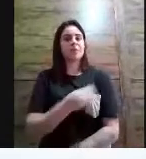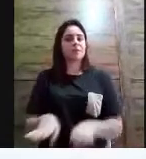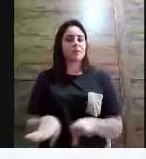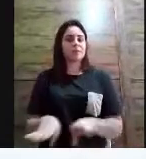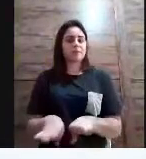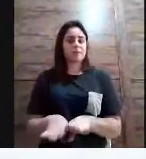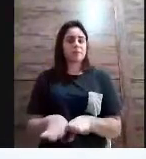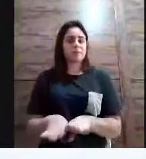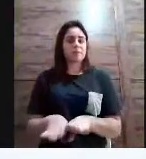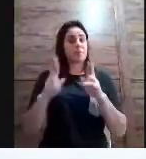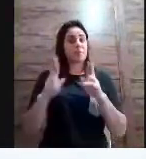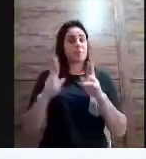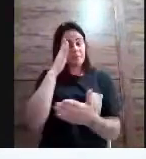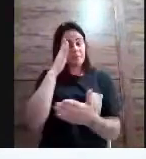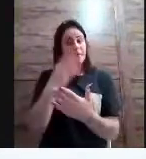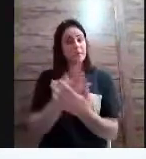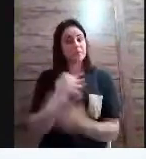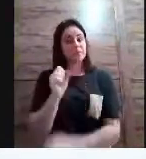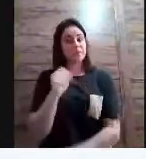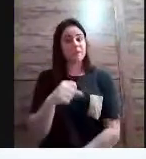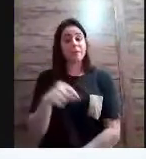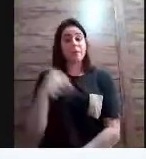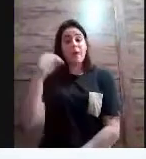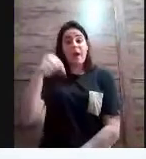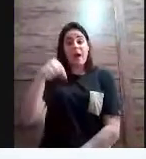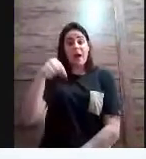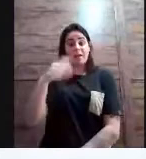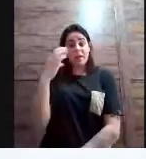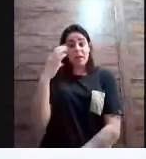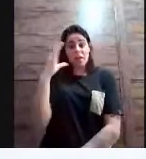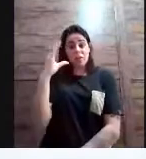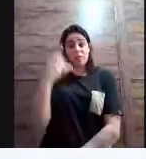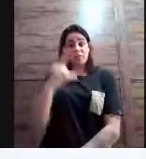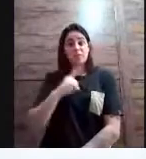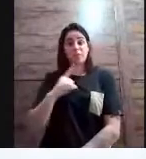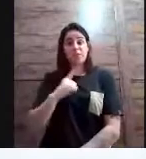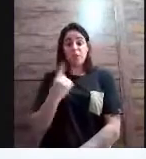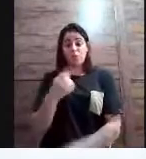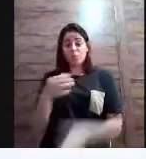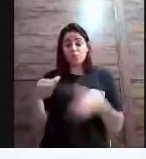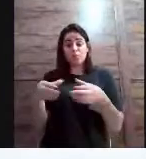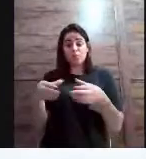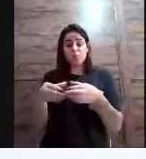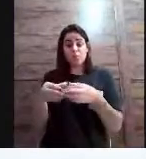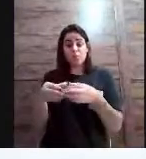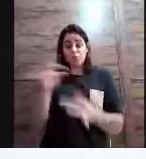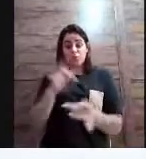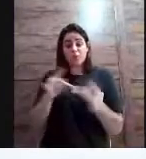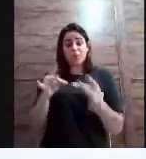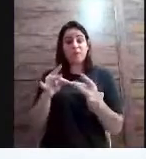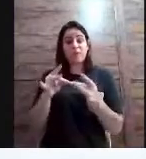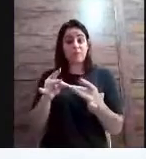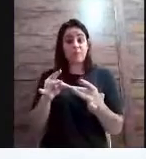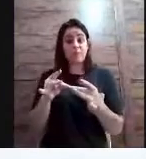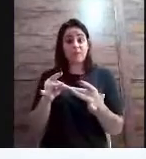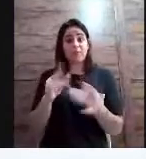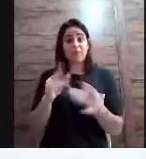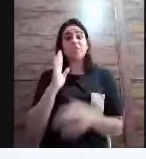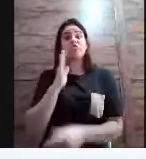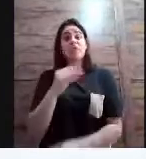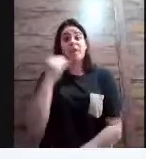Né? Aqui a gente tem, em Curitiba, a gente tem um grupo grande até de gente que já tomou a